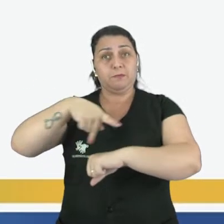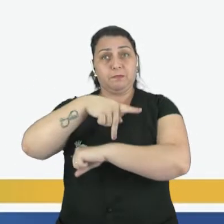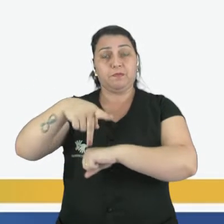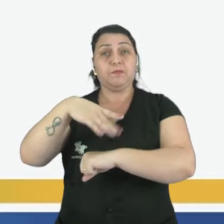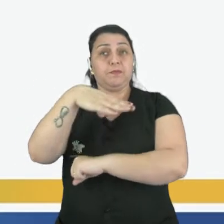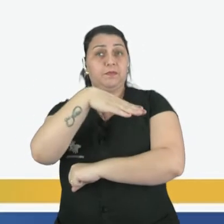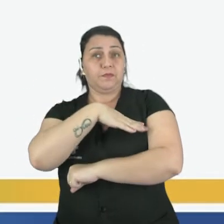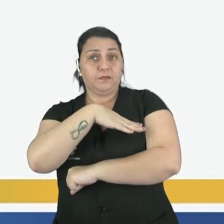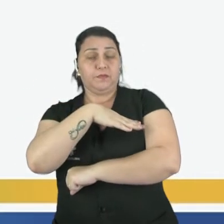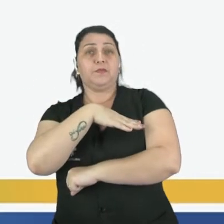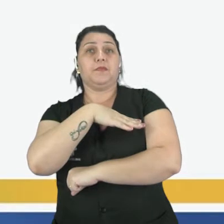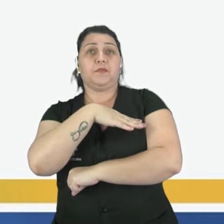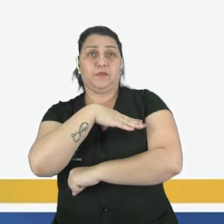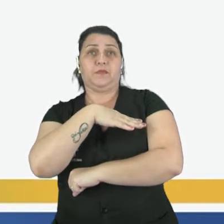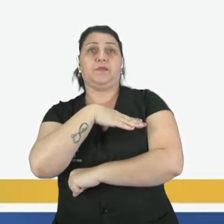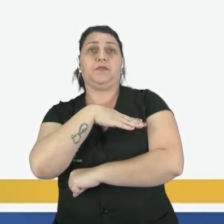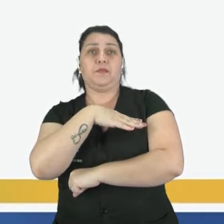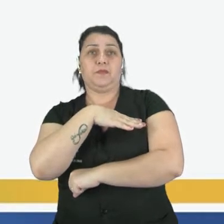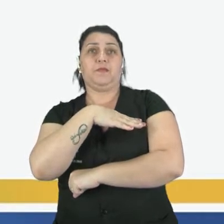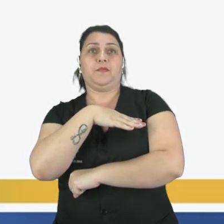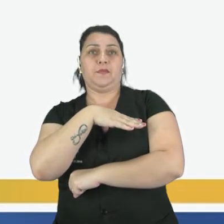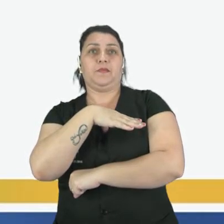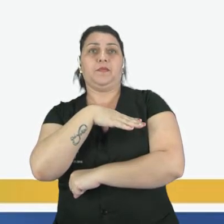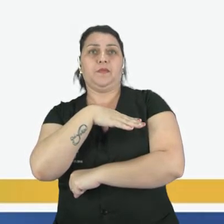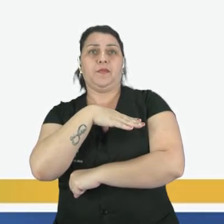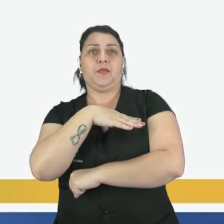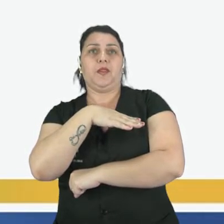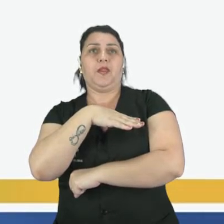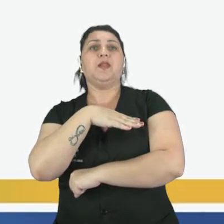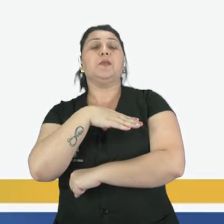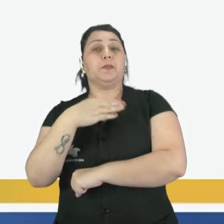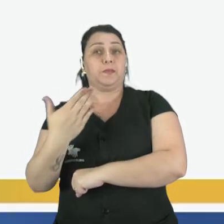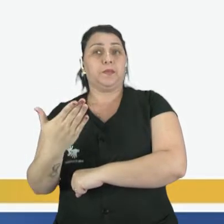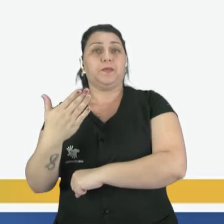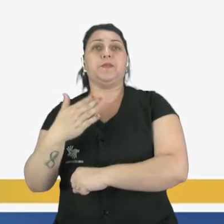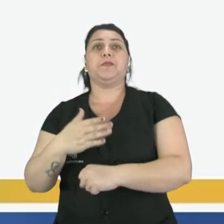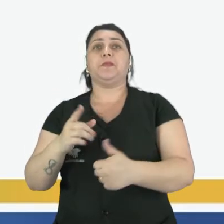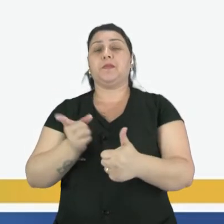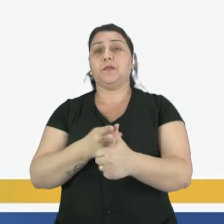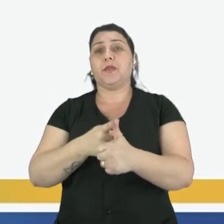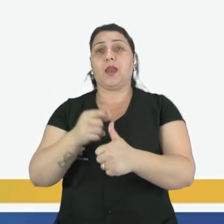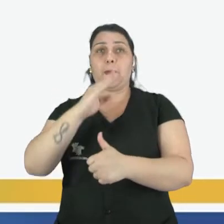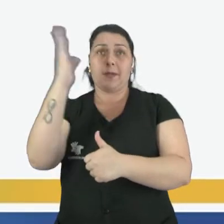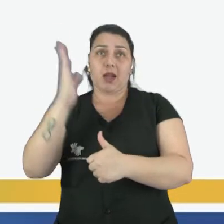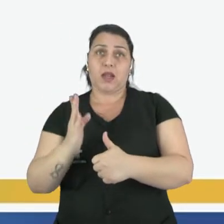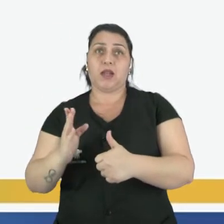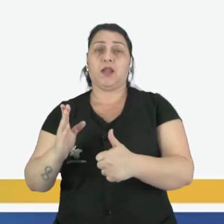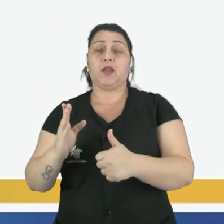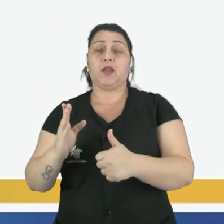é considerada a maior concentração urbana do planeta. O país é pequeno, então a tendência é